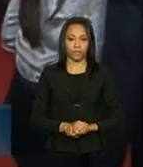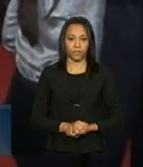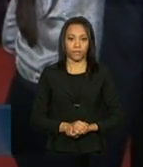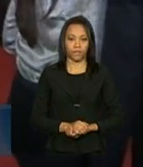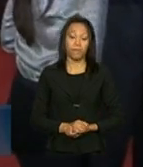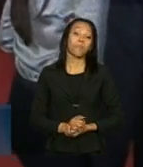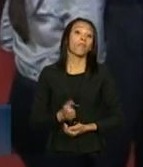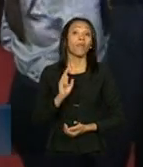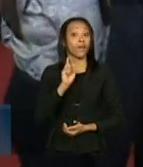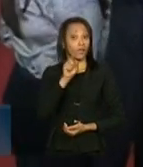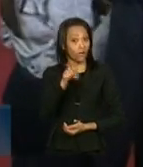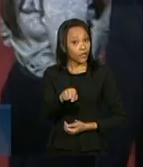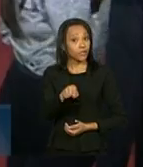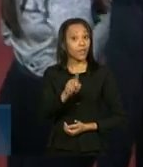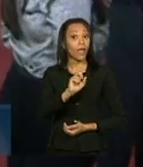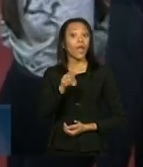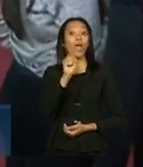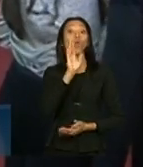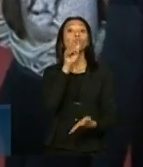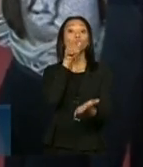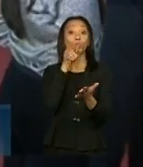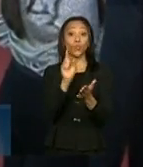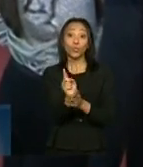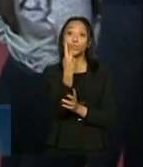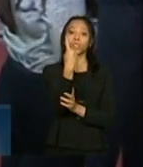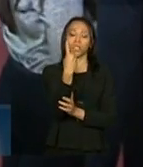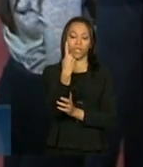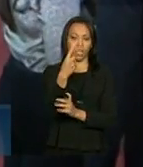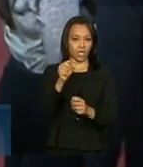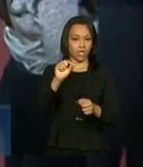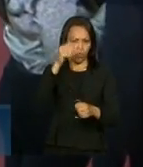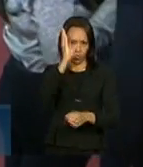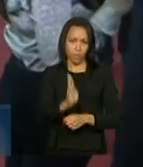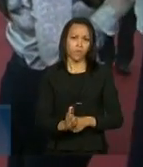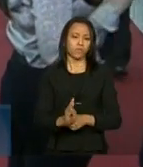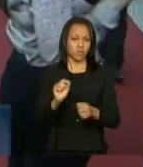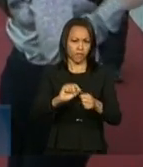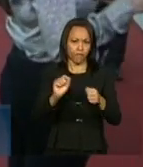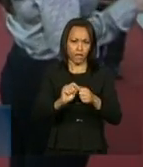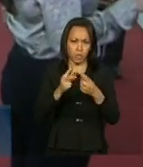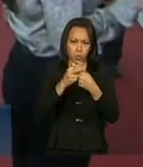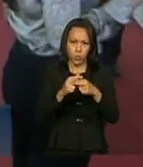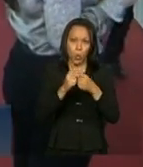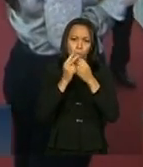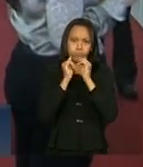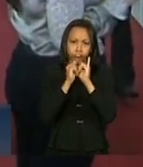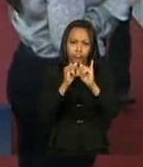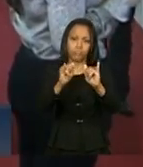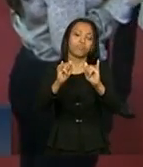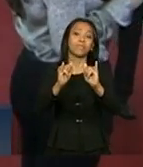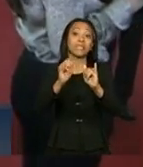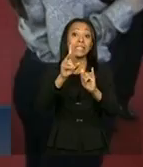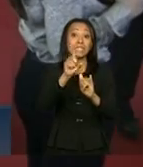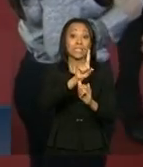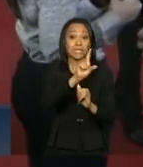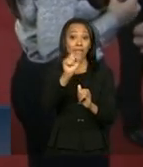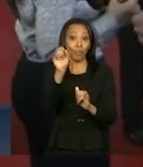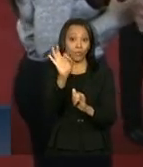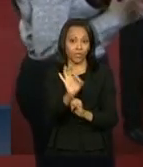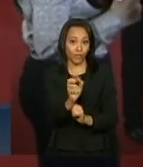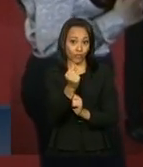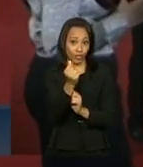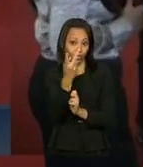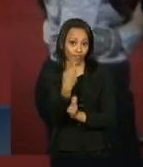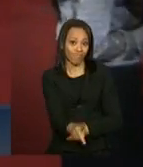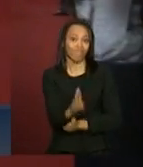Essa é a única fabricante no Brasil de transformadores de instrumentos de alta tensão com um capital 100% brasileiro.